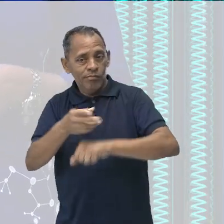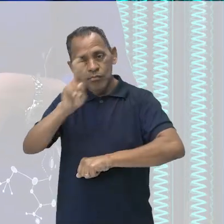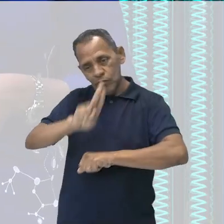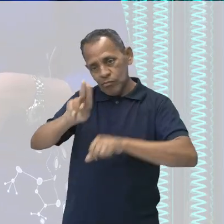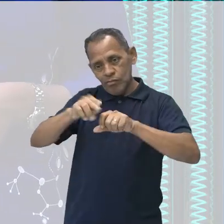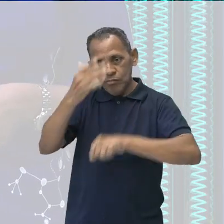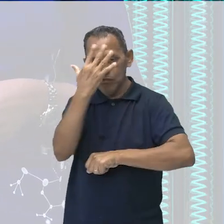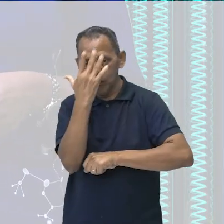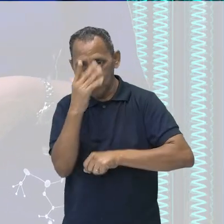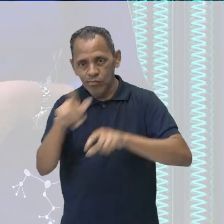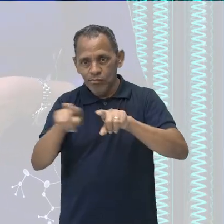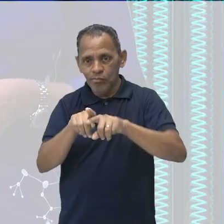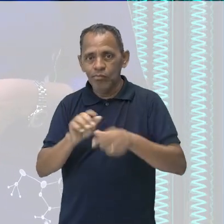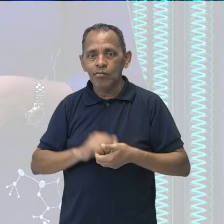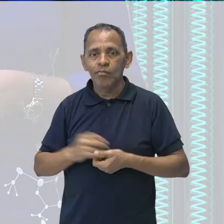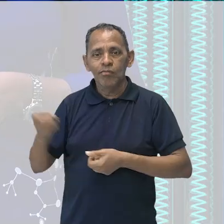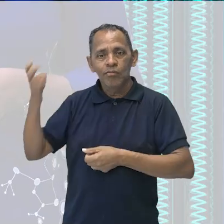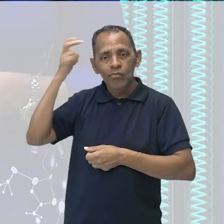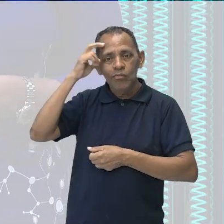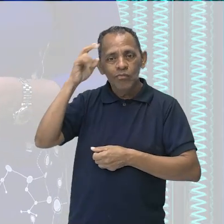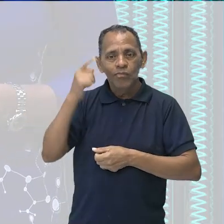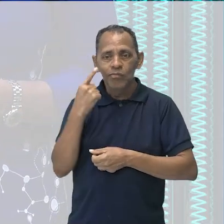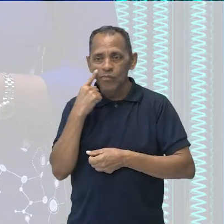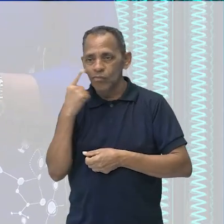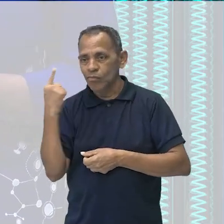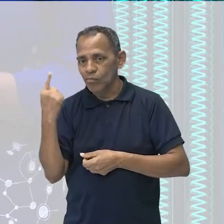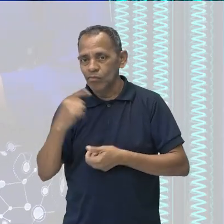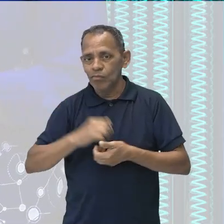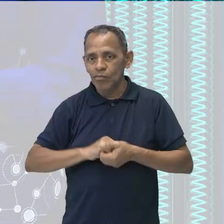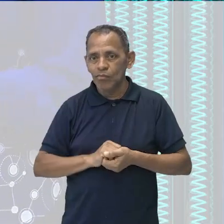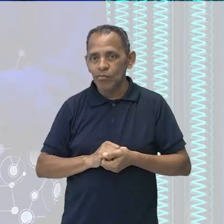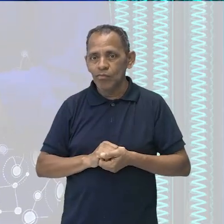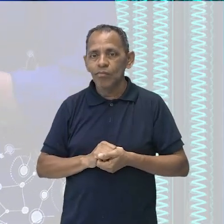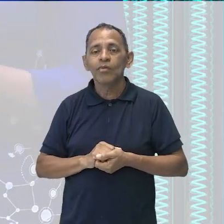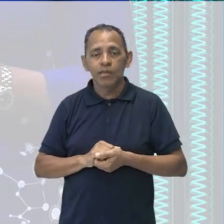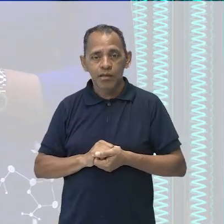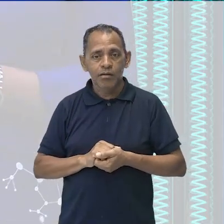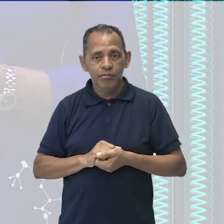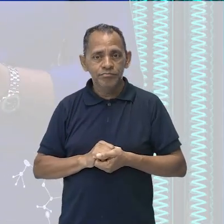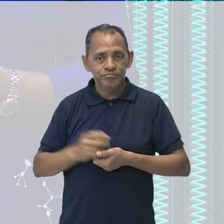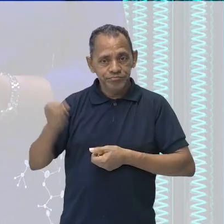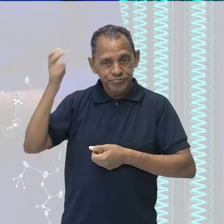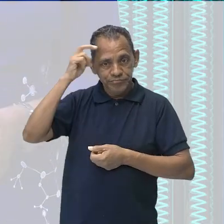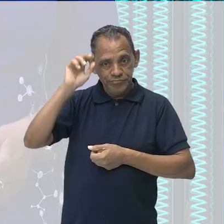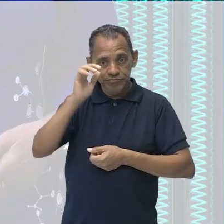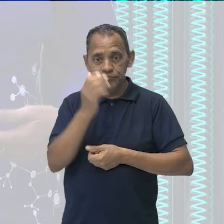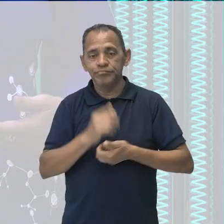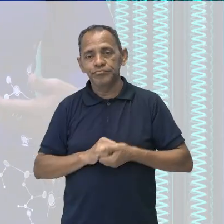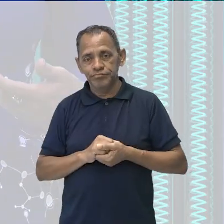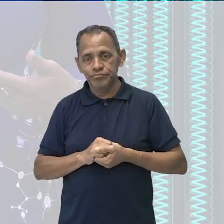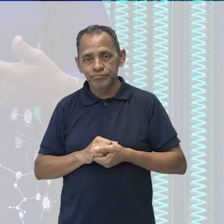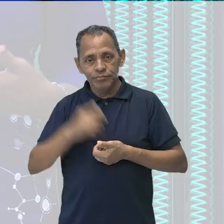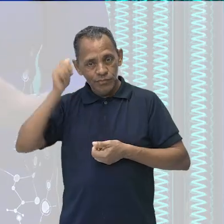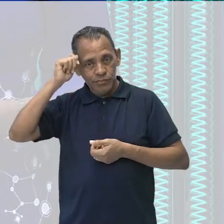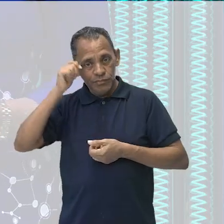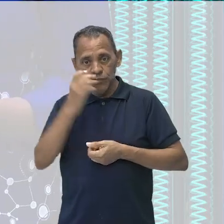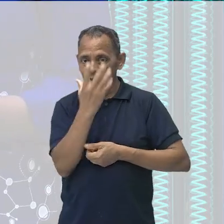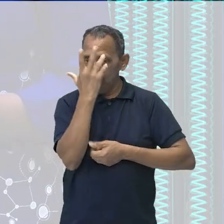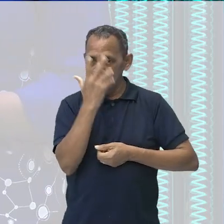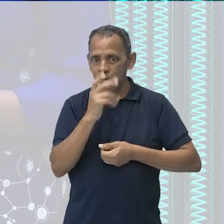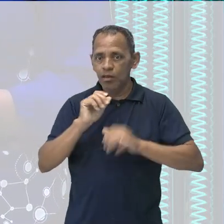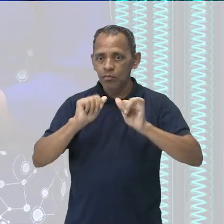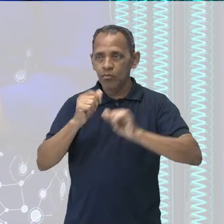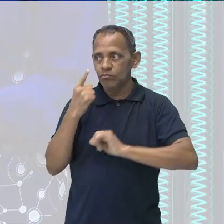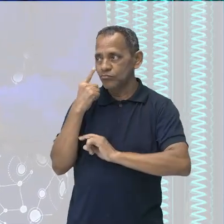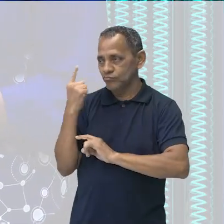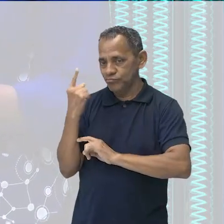performances usando máscara das culturas Yoruba e Dogon, como vocês podem ver. Nas culturas africanas, as máscaras,